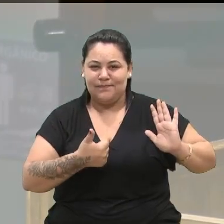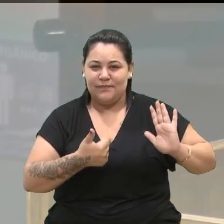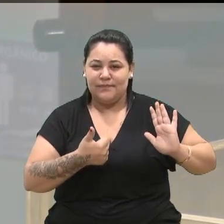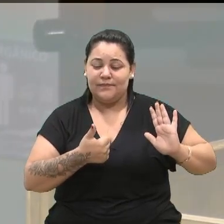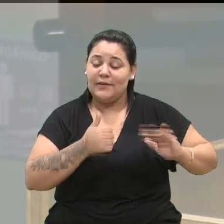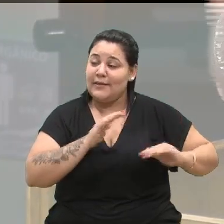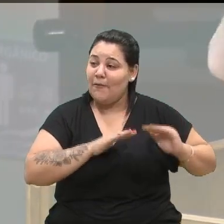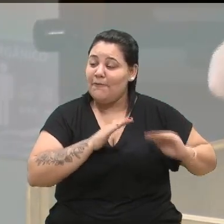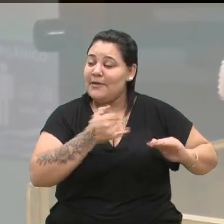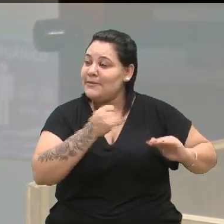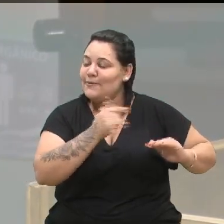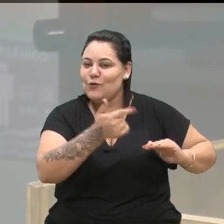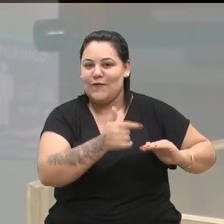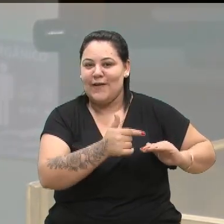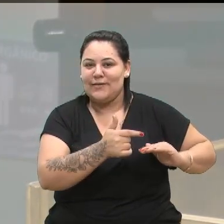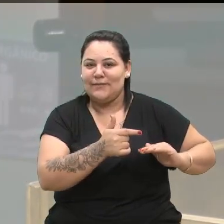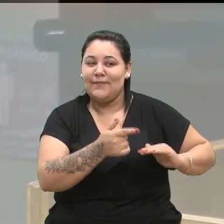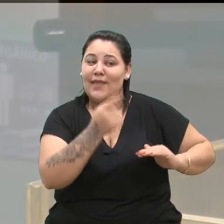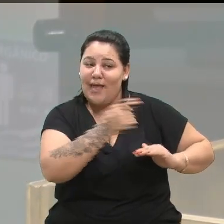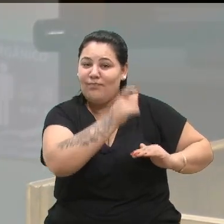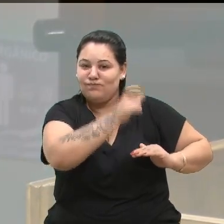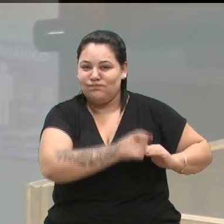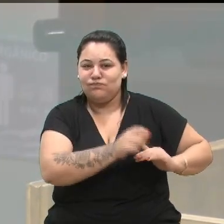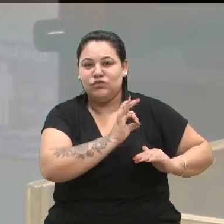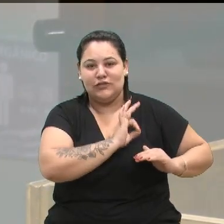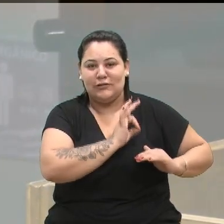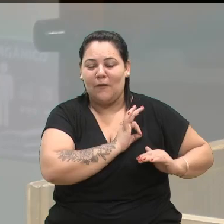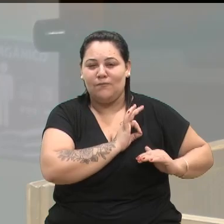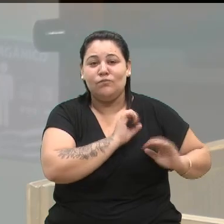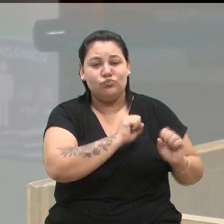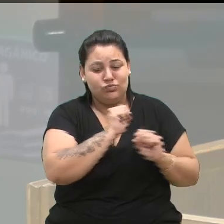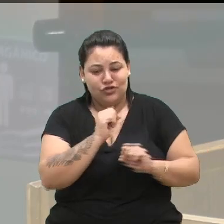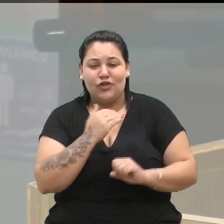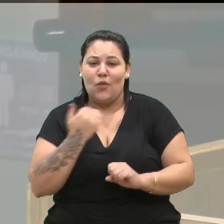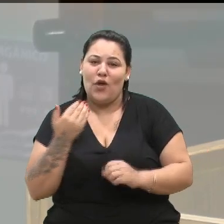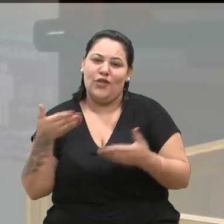talvez esse policial não estaria entre nós hoje.